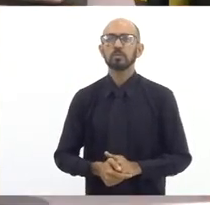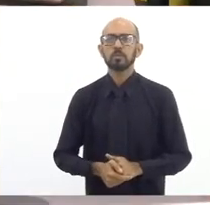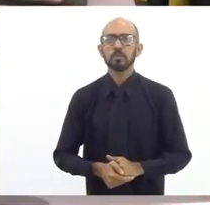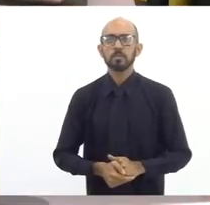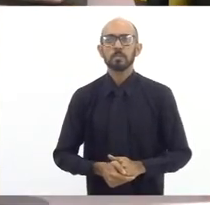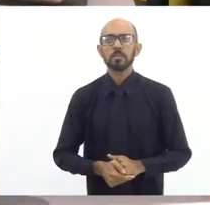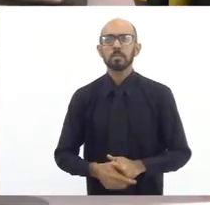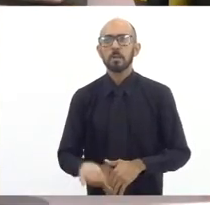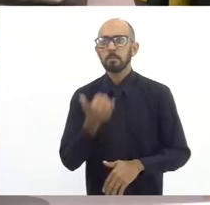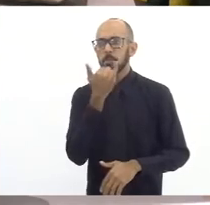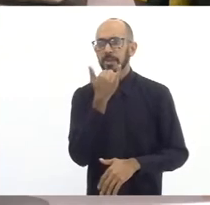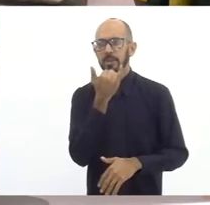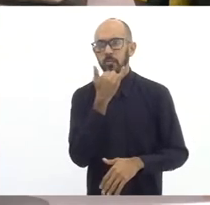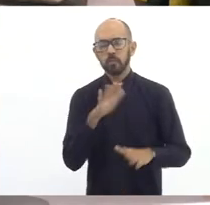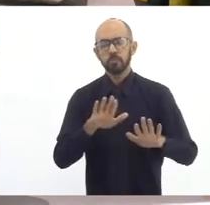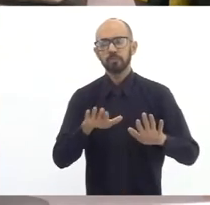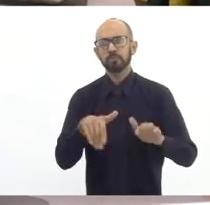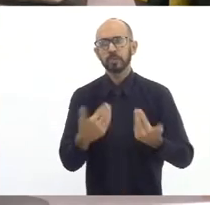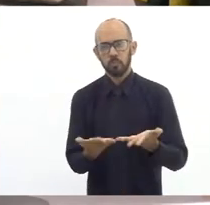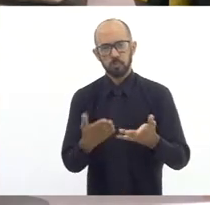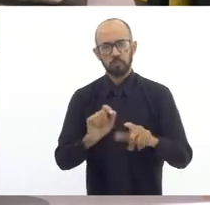Ah, perdão. E